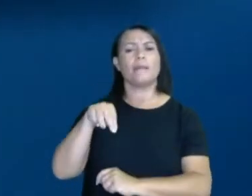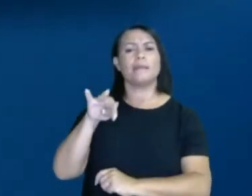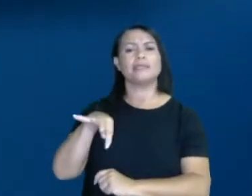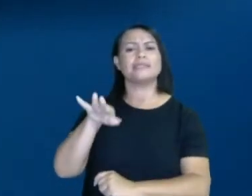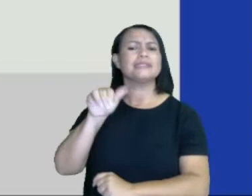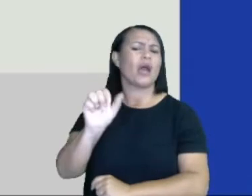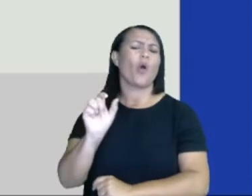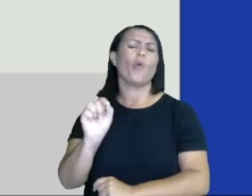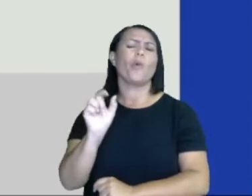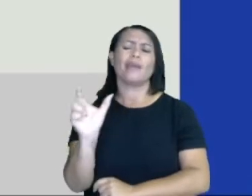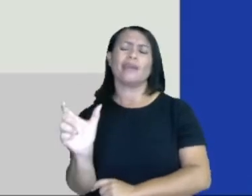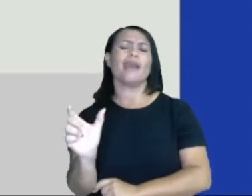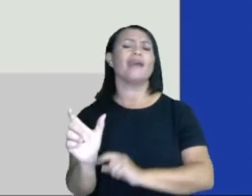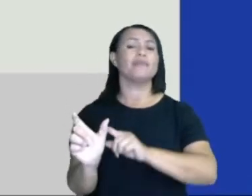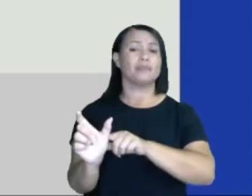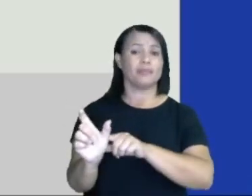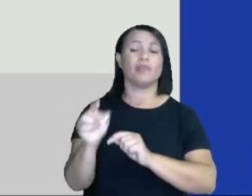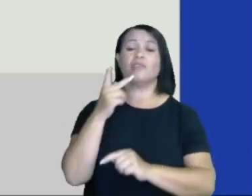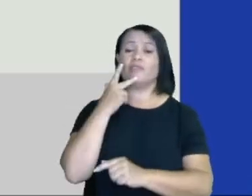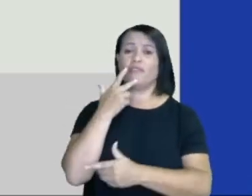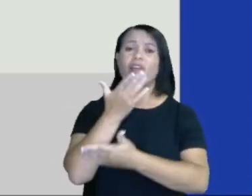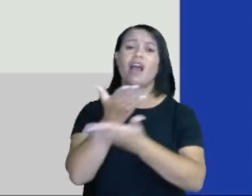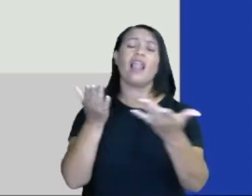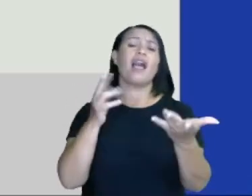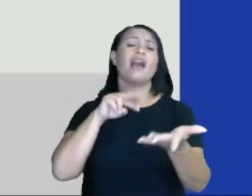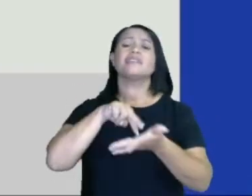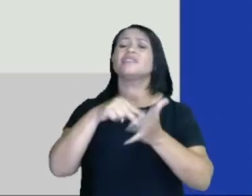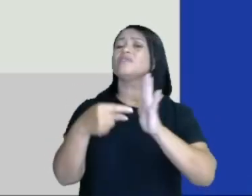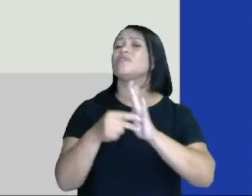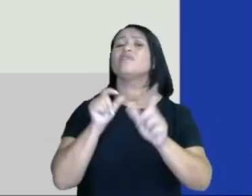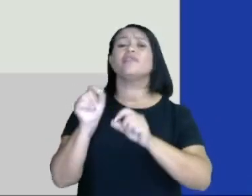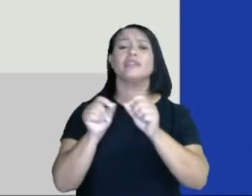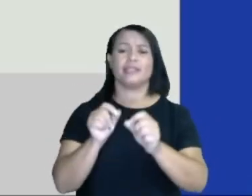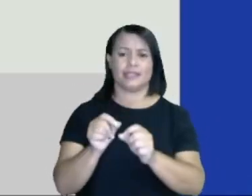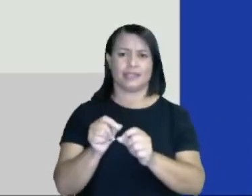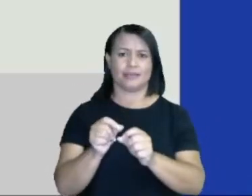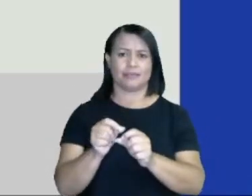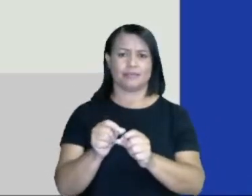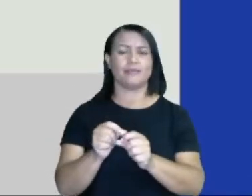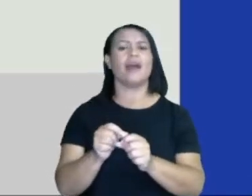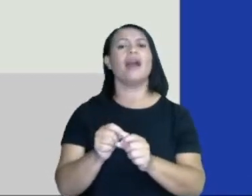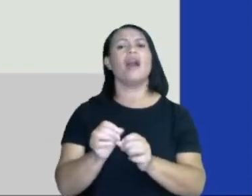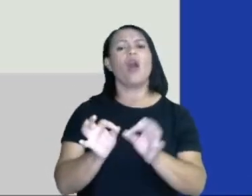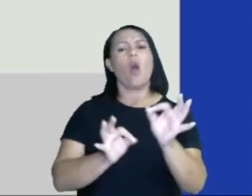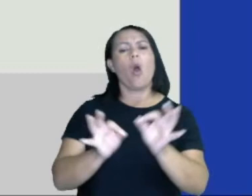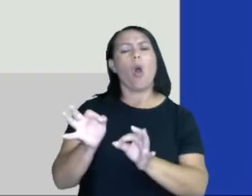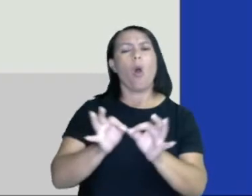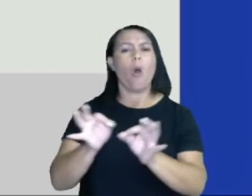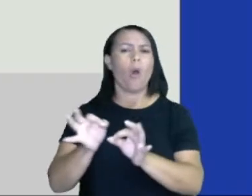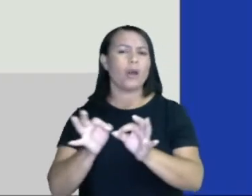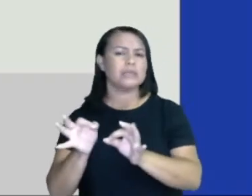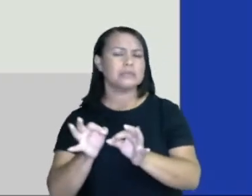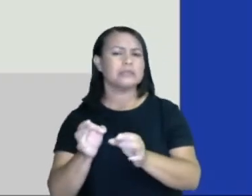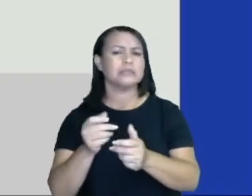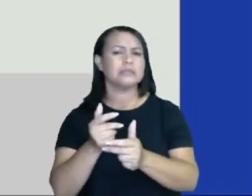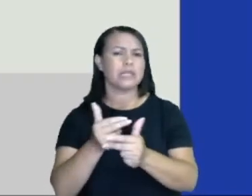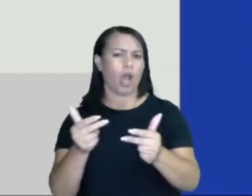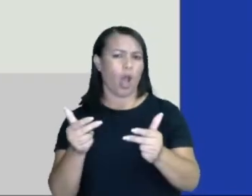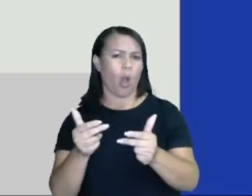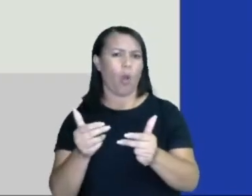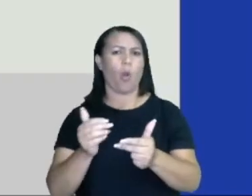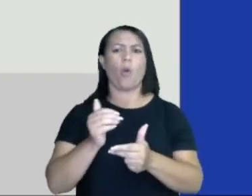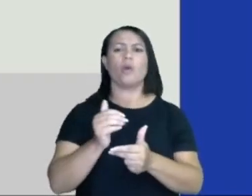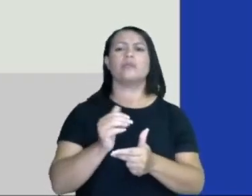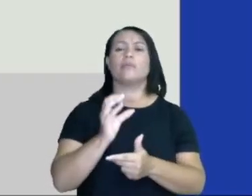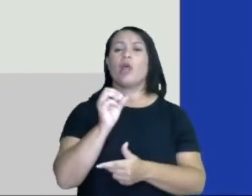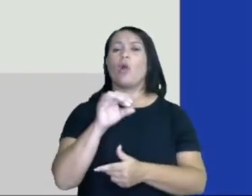é a ementa? É onde você vai dizer do que se trata aquela lei. Cria mecanismo para coibir, ou seja,